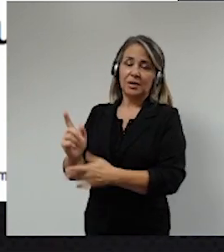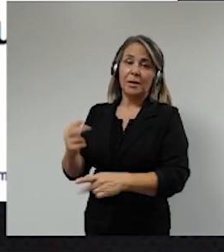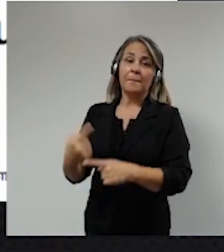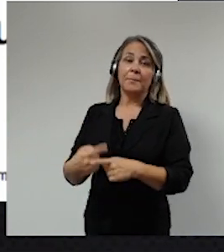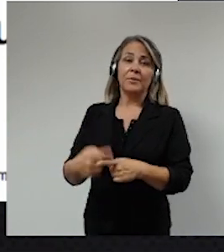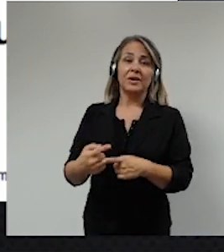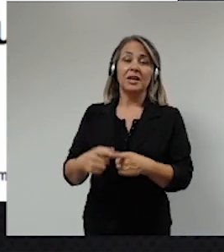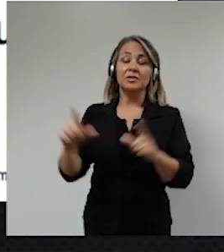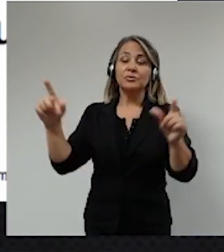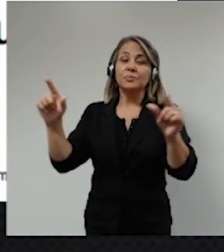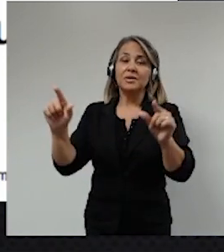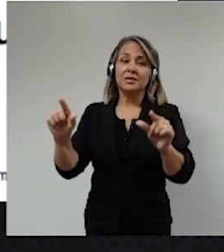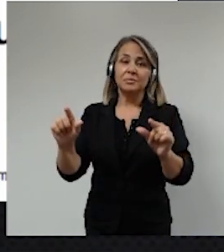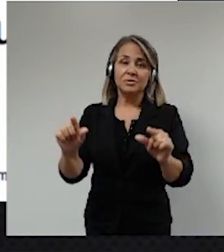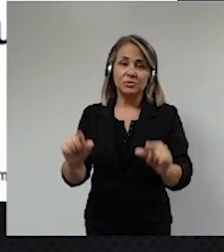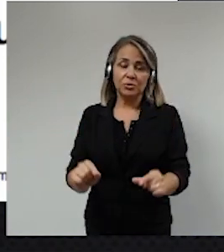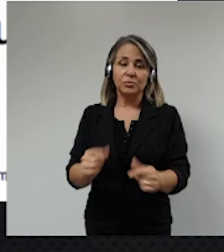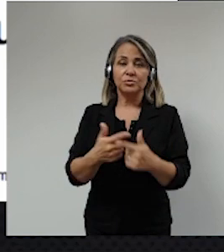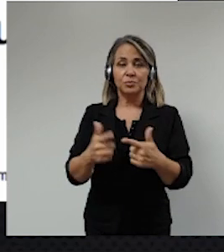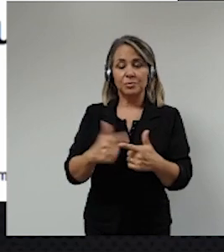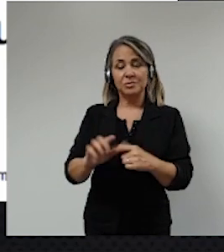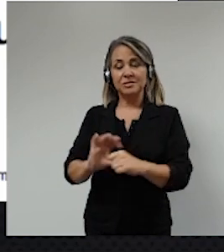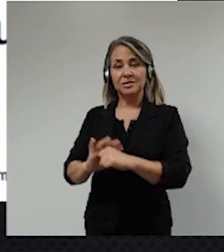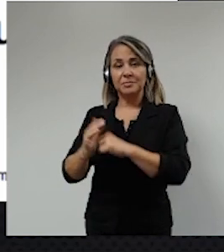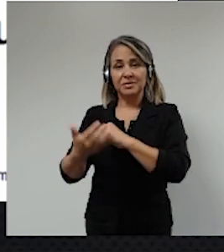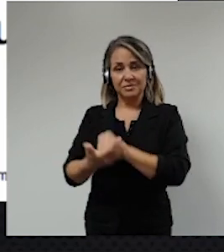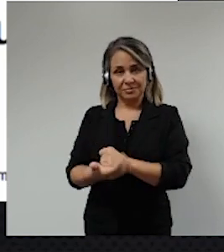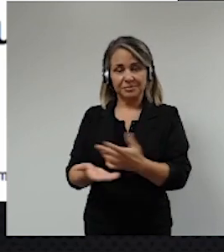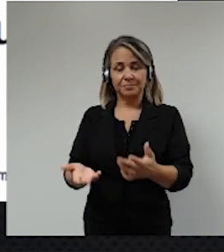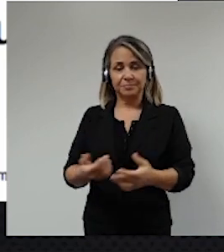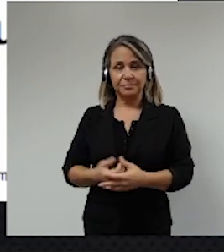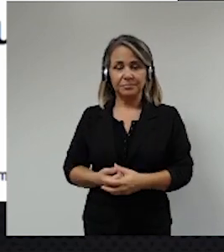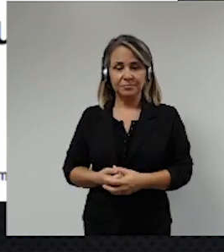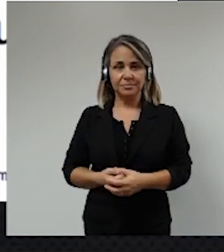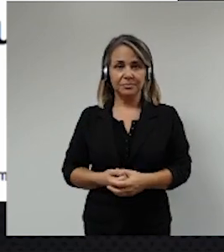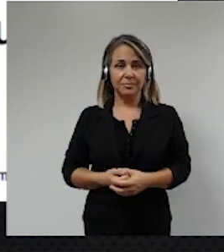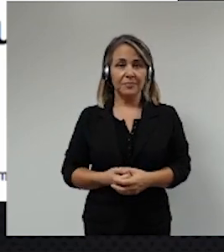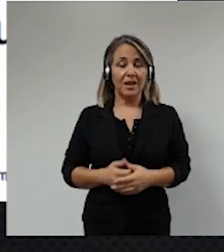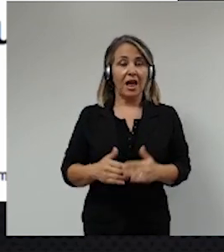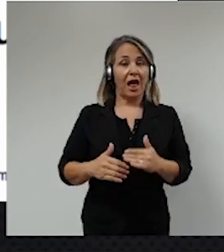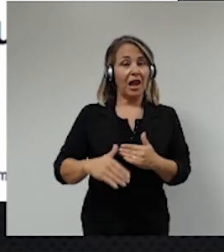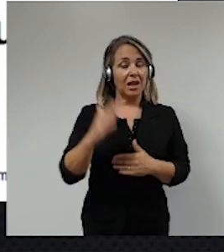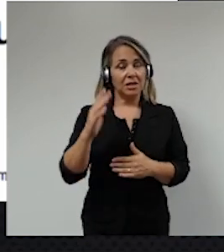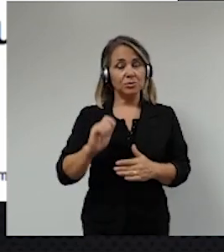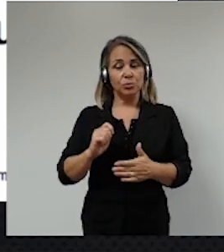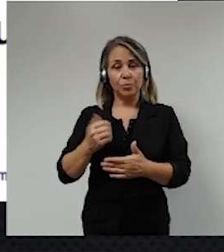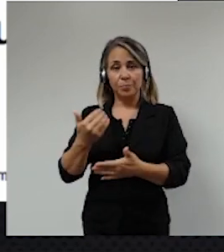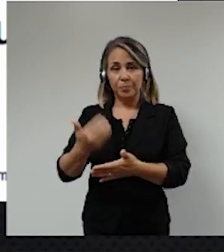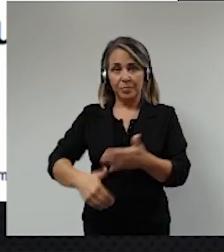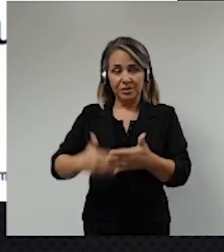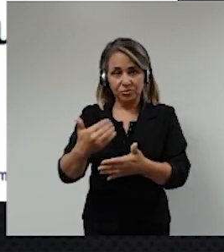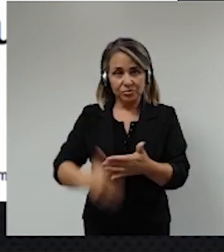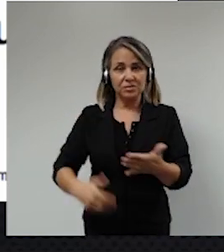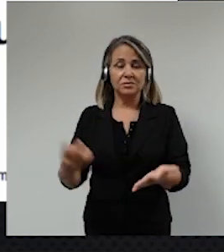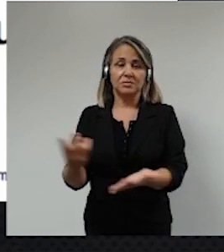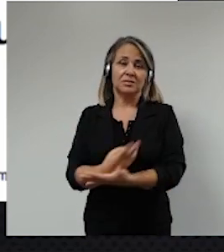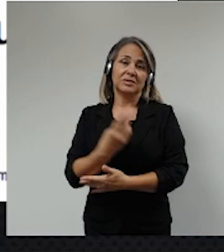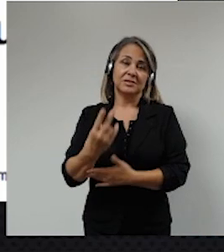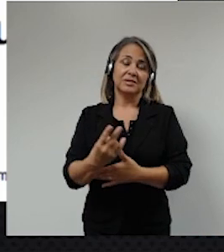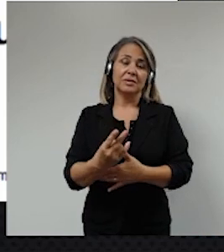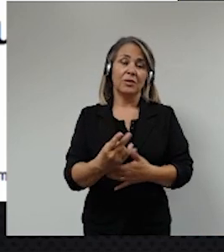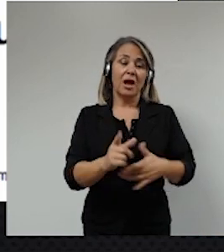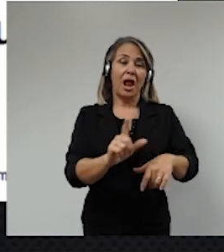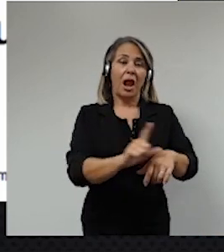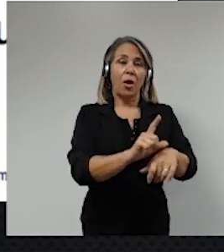justamente porque ele minimizou os transtornos da pandemia. Então, além de todo o prejuízo que uma pandemia poderia causar ao comércio